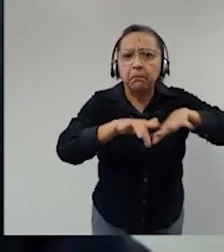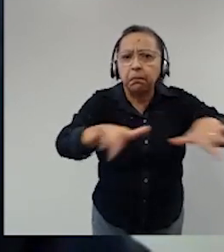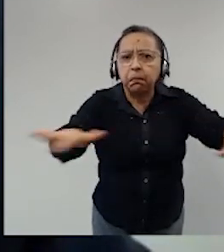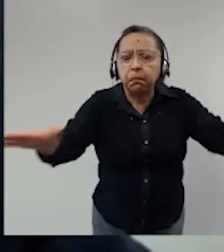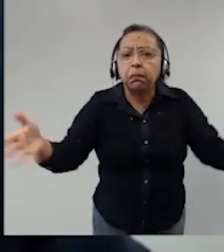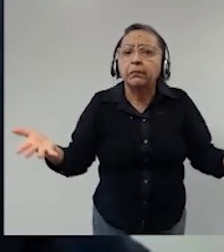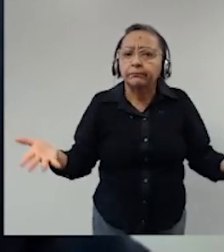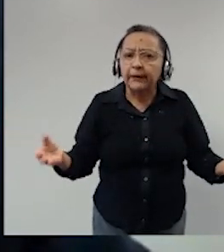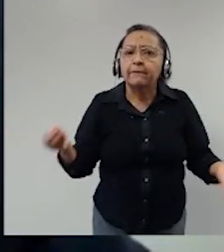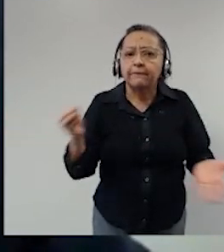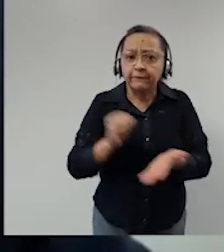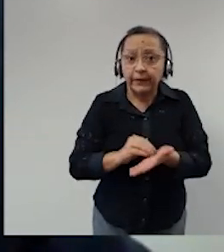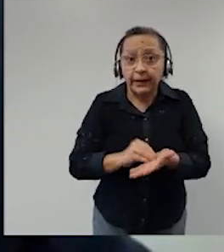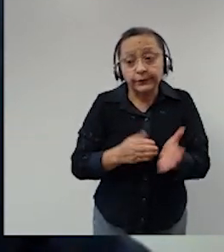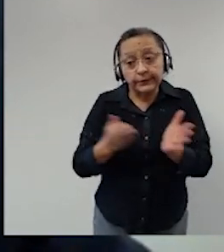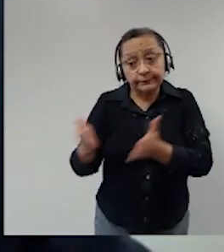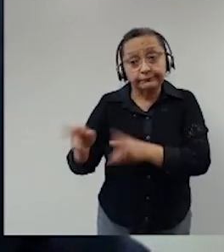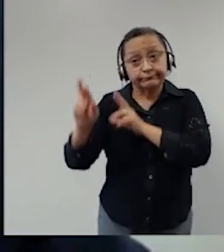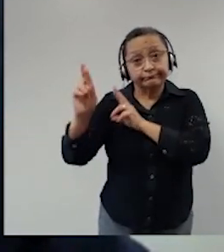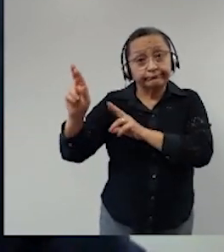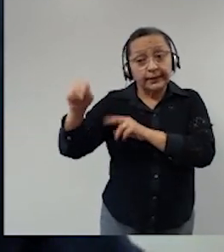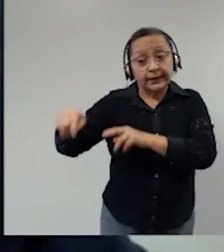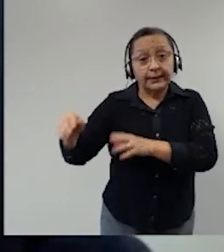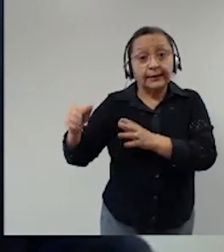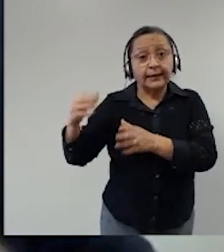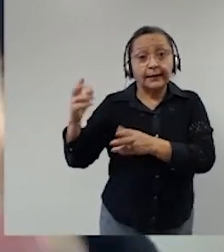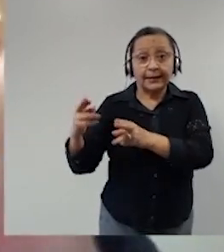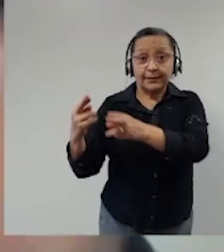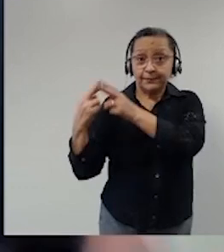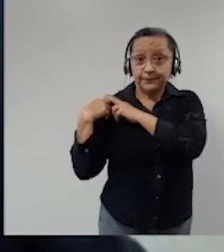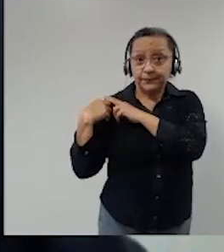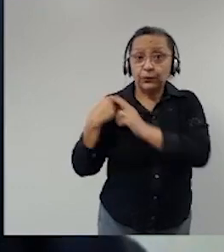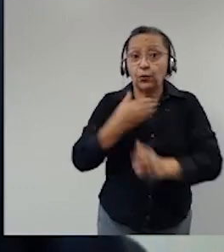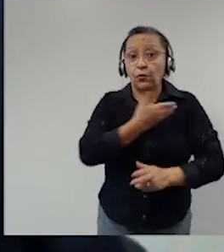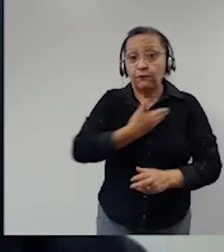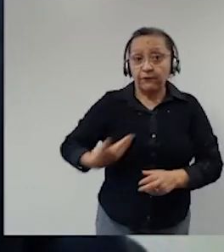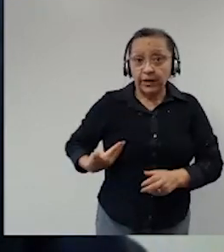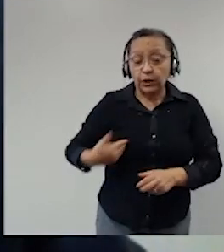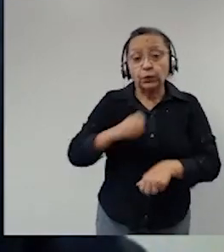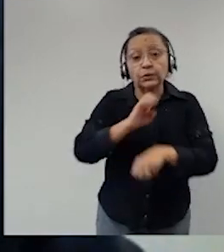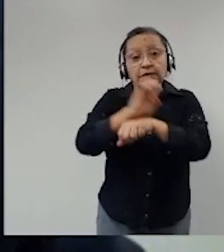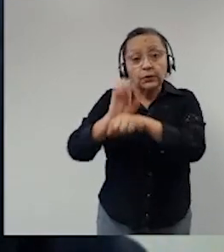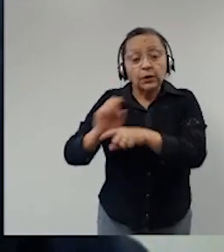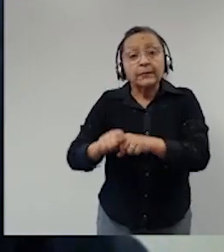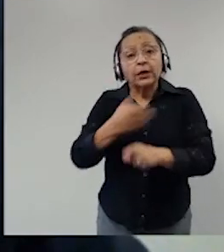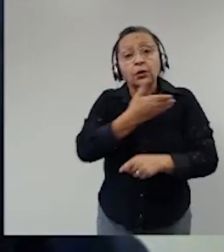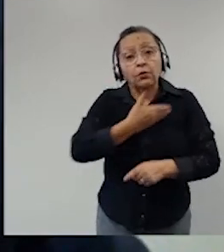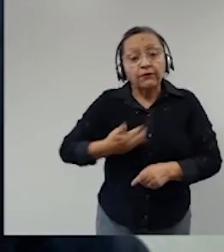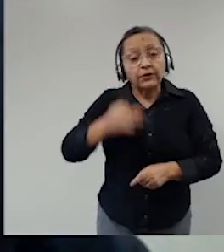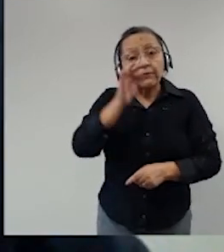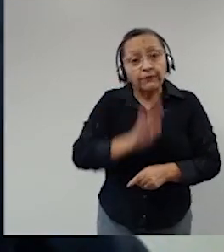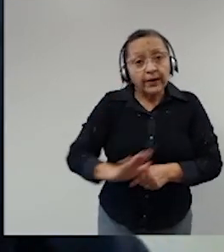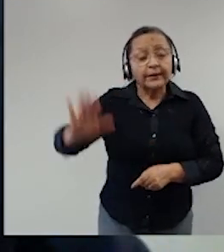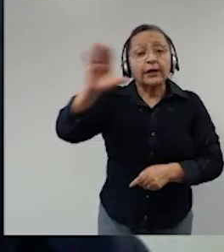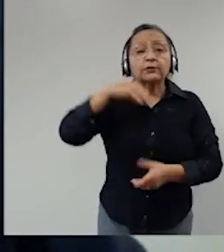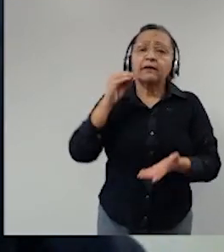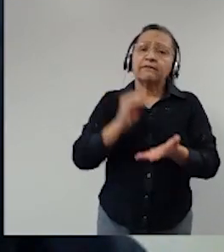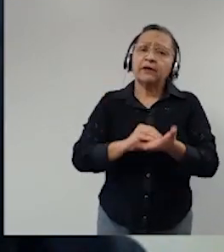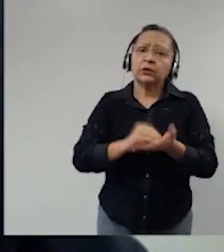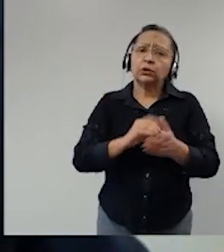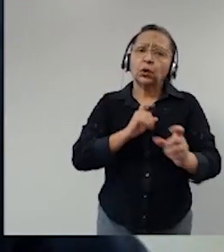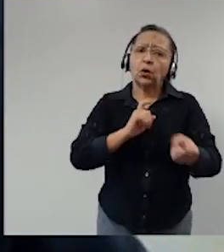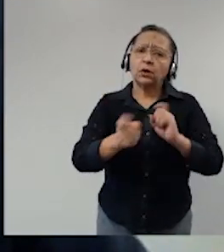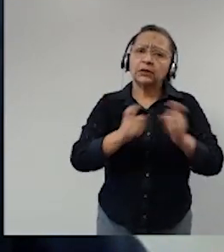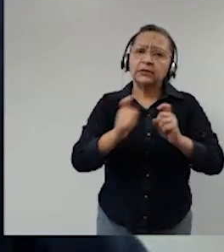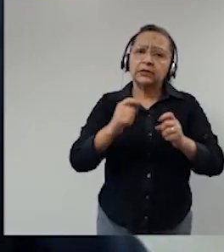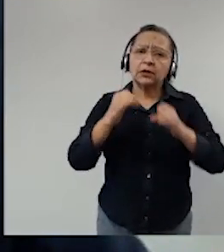tem faltado, por parte do governo central e do governo federal, uma coordenação orientadora dessas medidas, né? Em especial